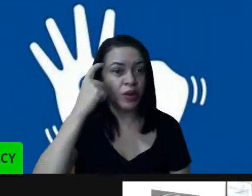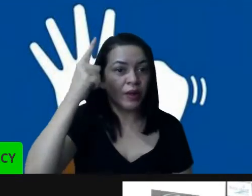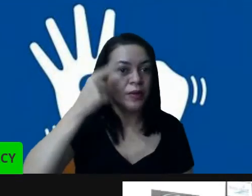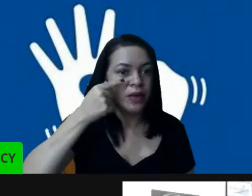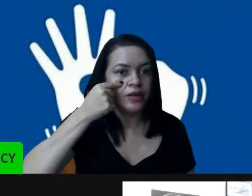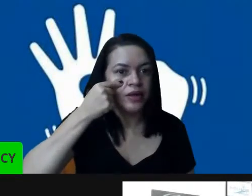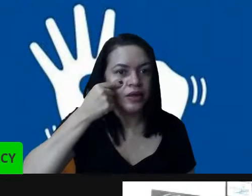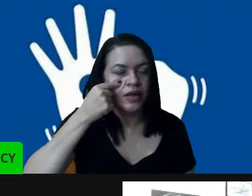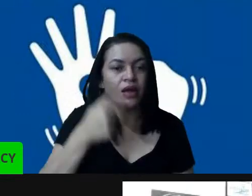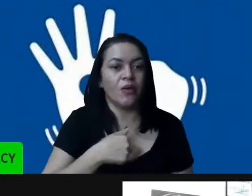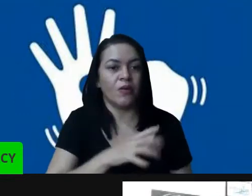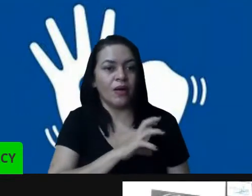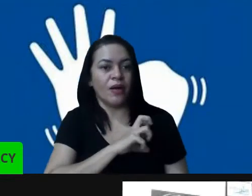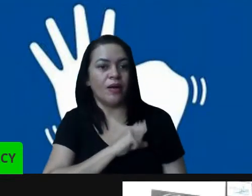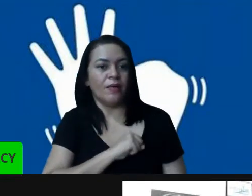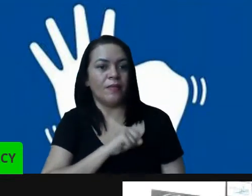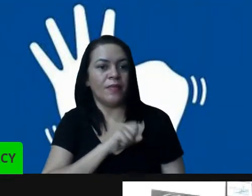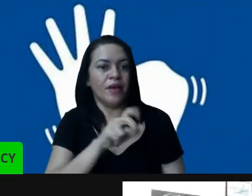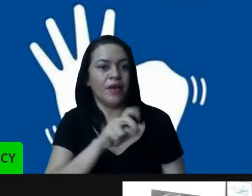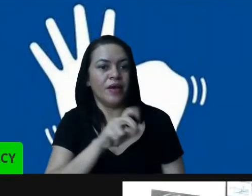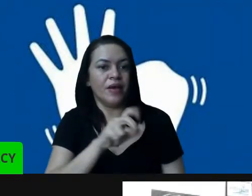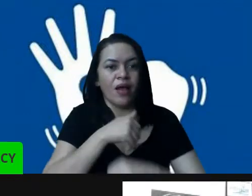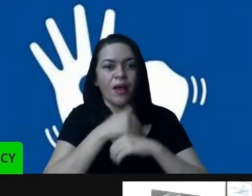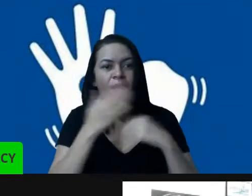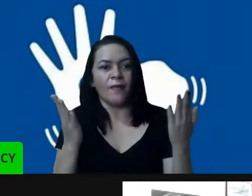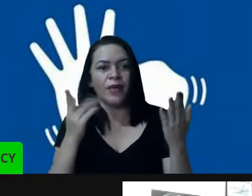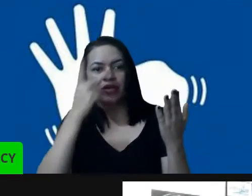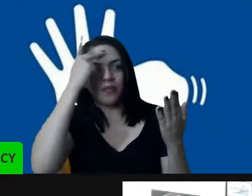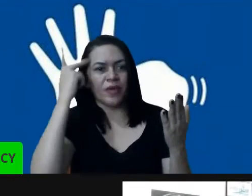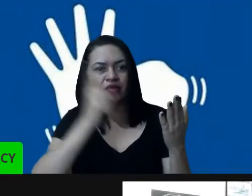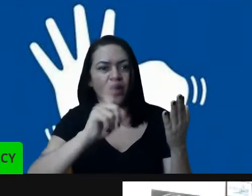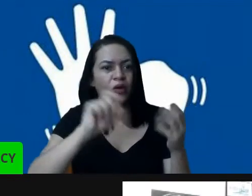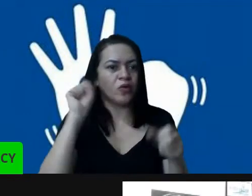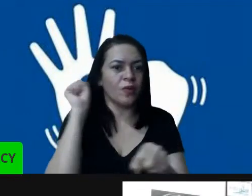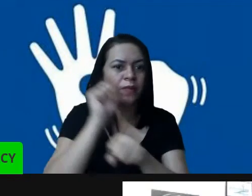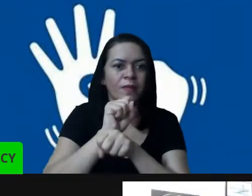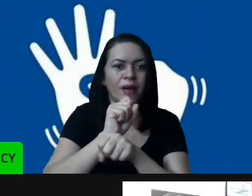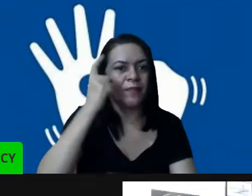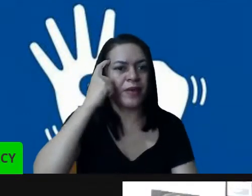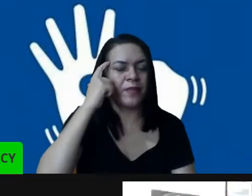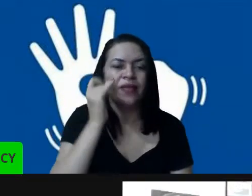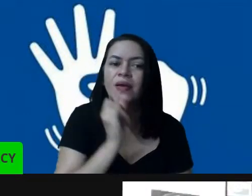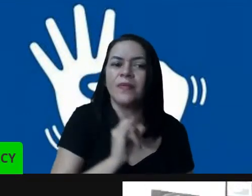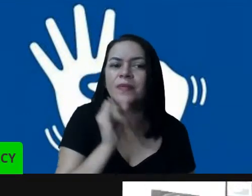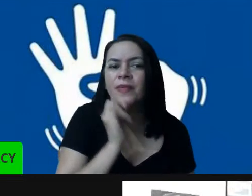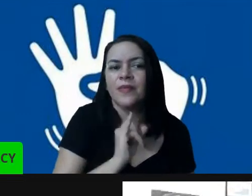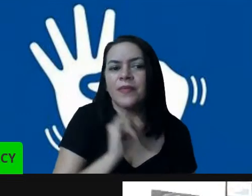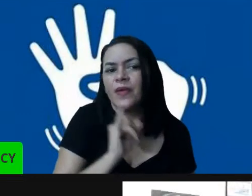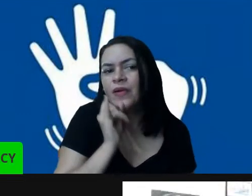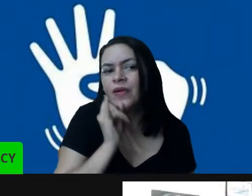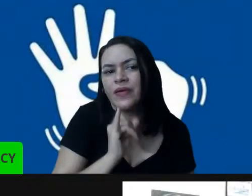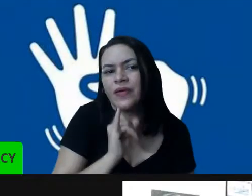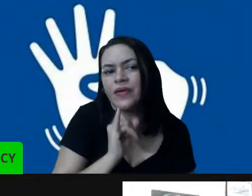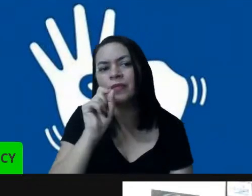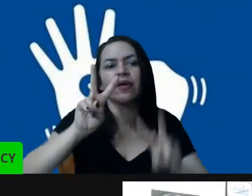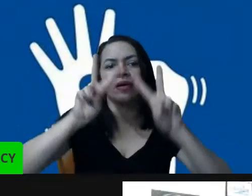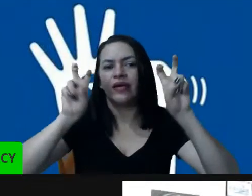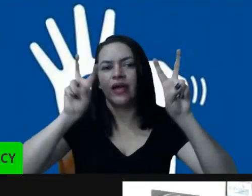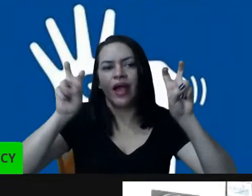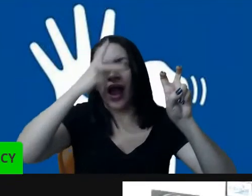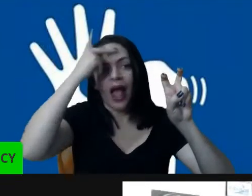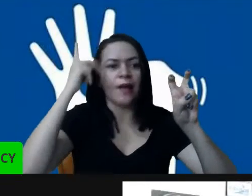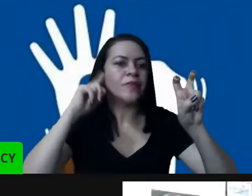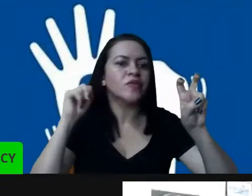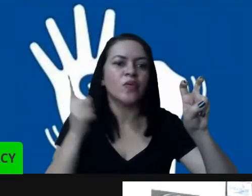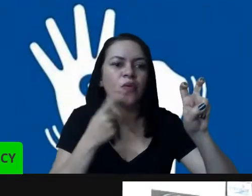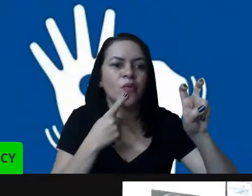tua fala quando tu diz assim, ah, mas o pessoal não para para pensar, por exemplo, na questão da pessoa surda.